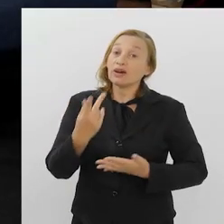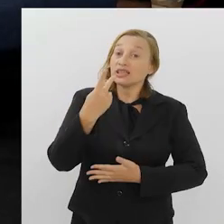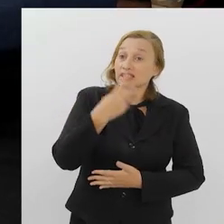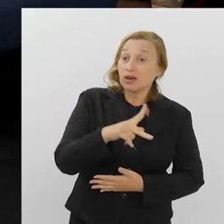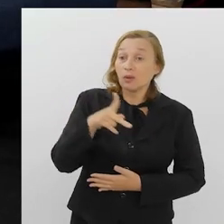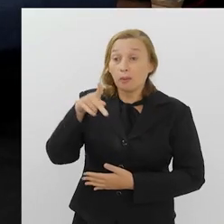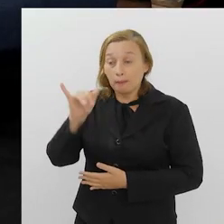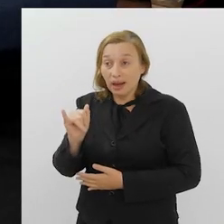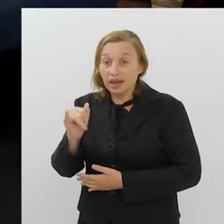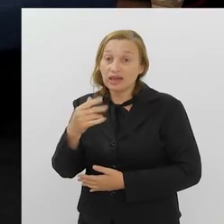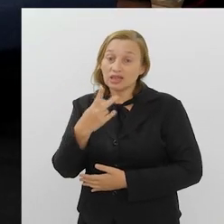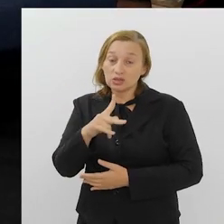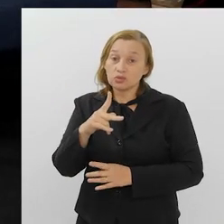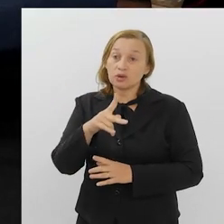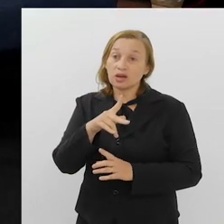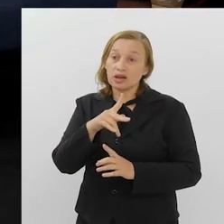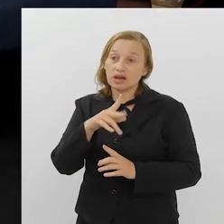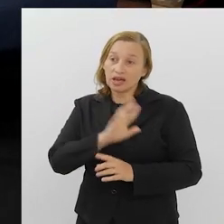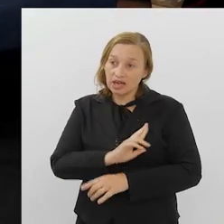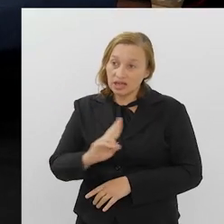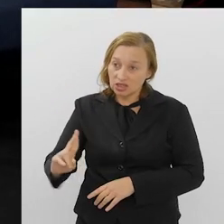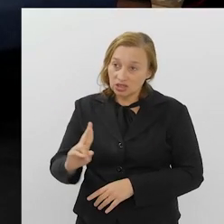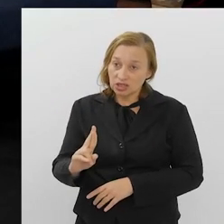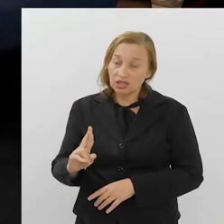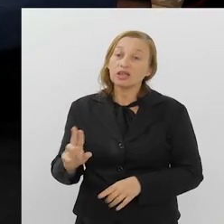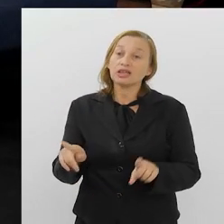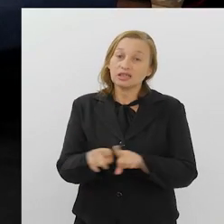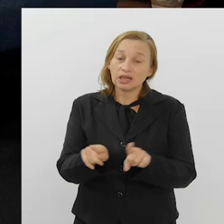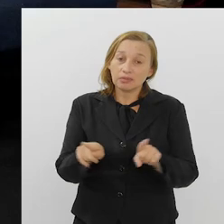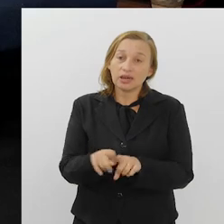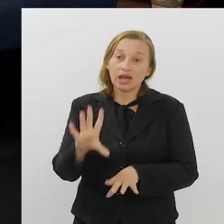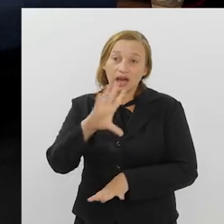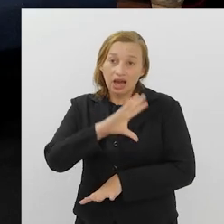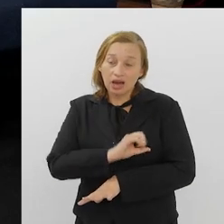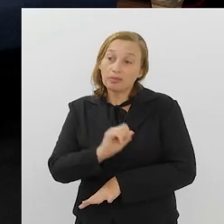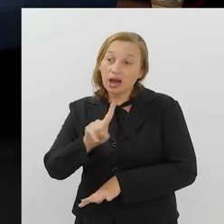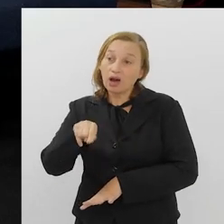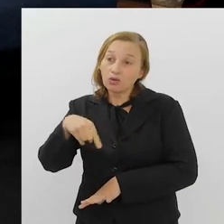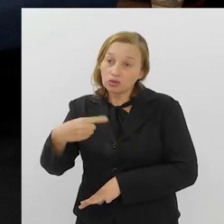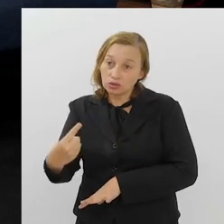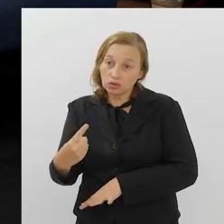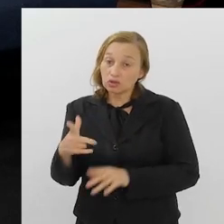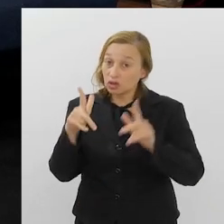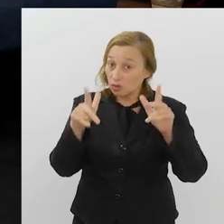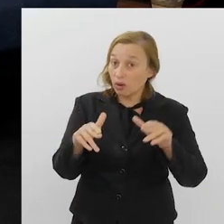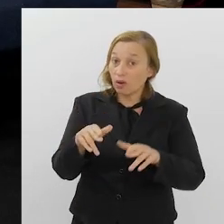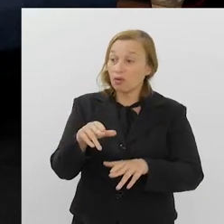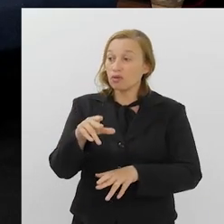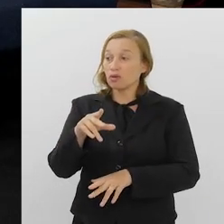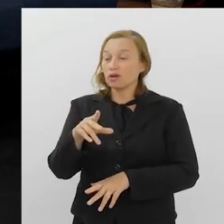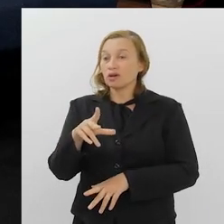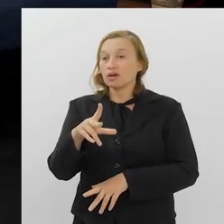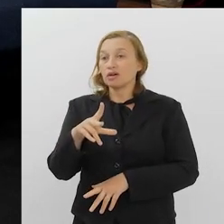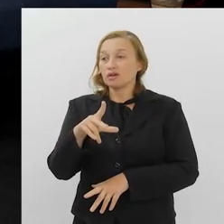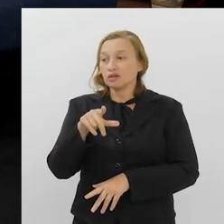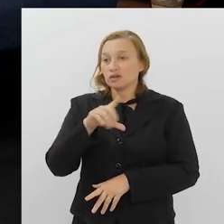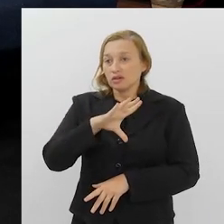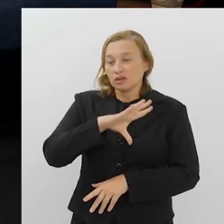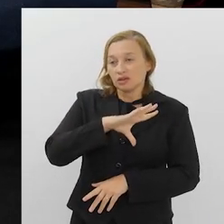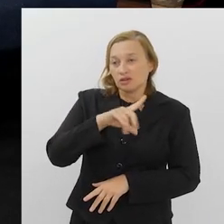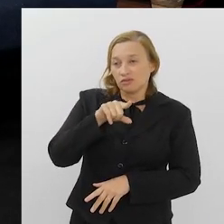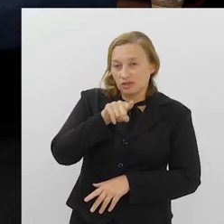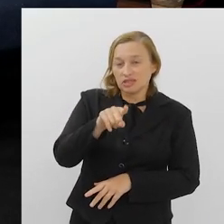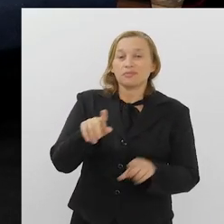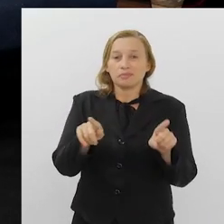pai que tá no céu então será o seu pai da sua religião ISO e ama teu próximo como a de então primeiro